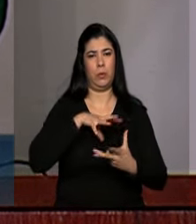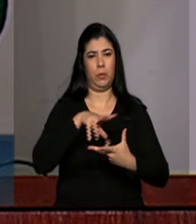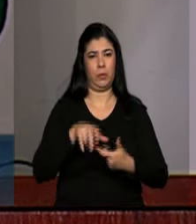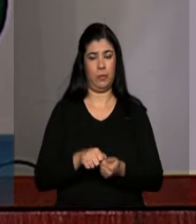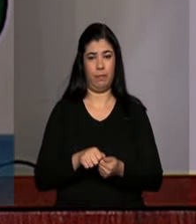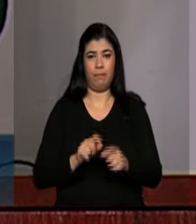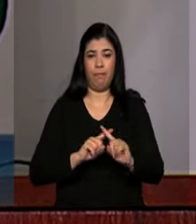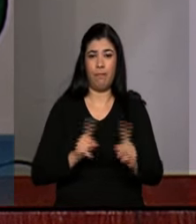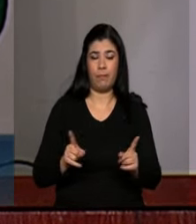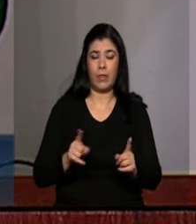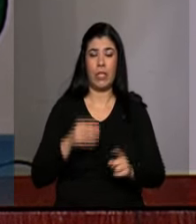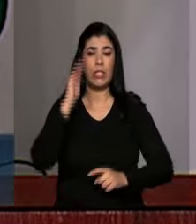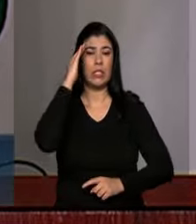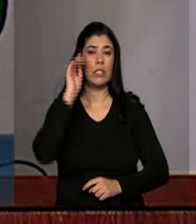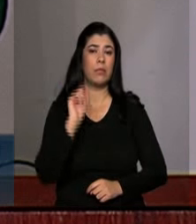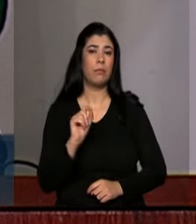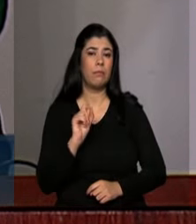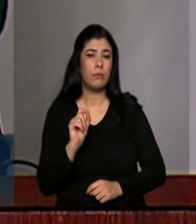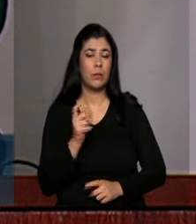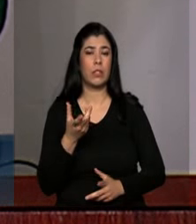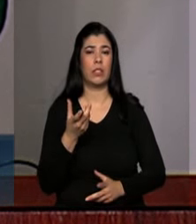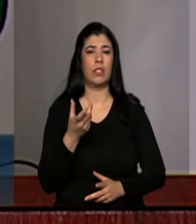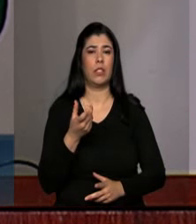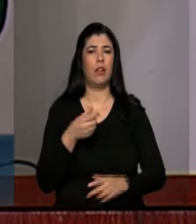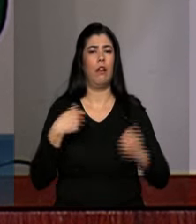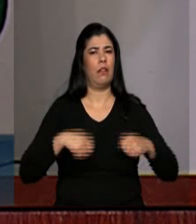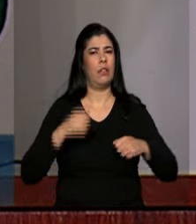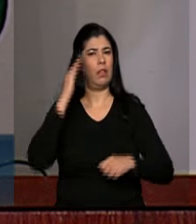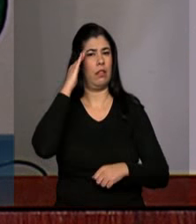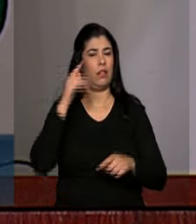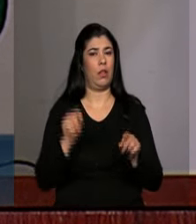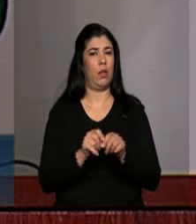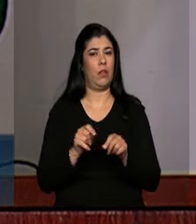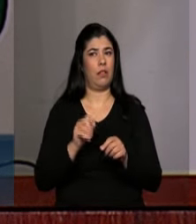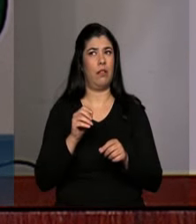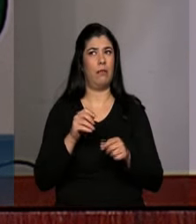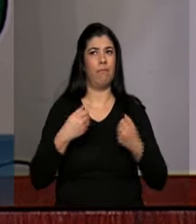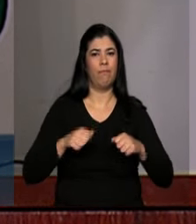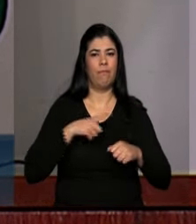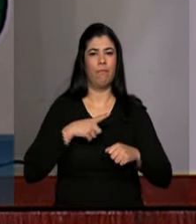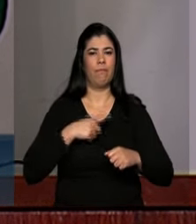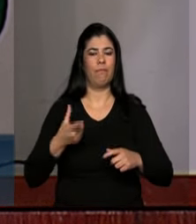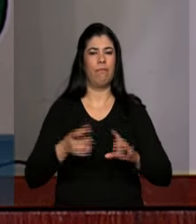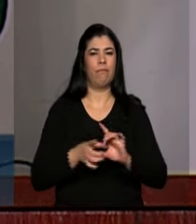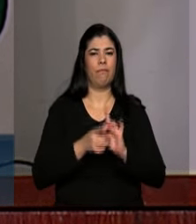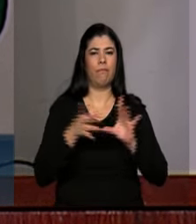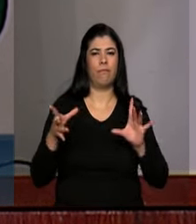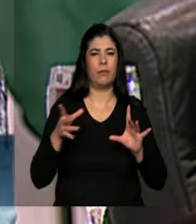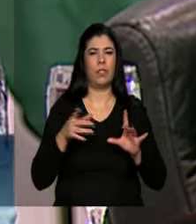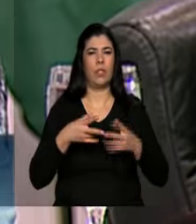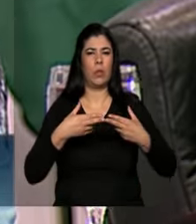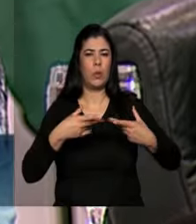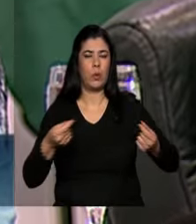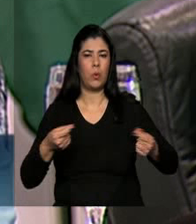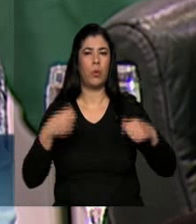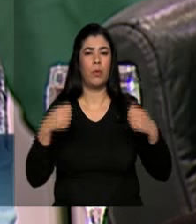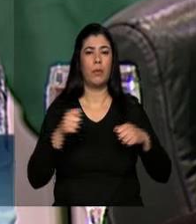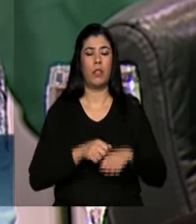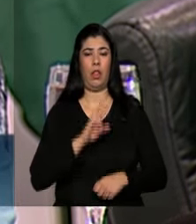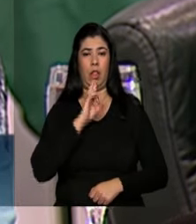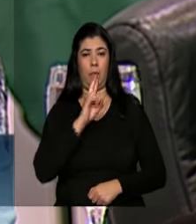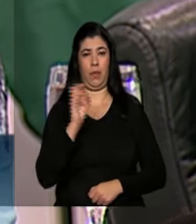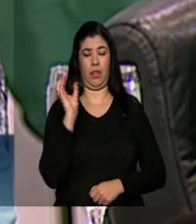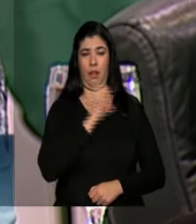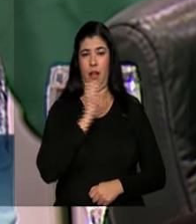Contudo, entendemos ser essencial a disponibilidade de recursos que viabilizem, a um só tempo, a prestação de uma